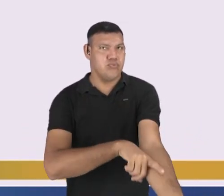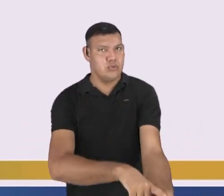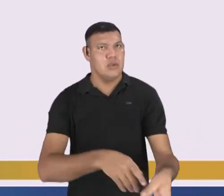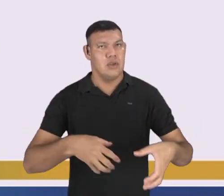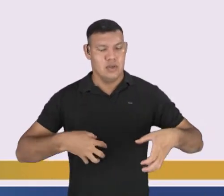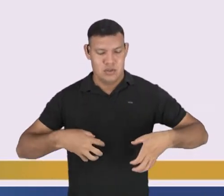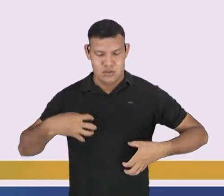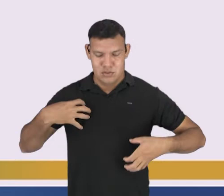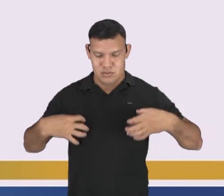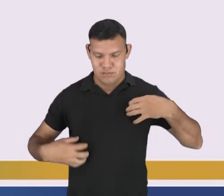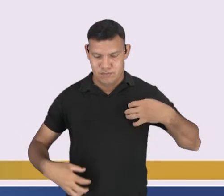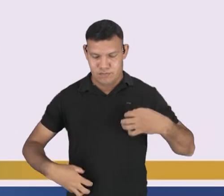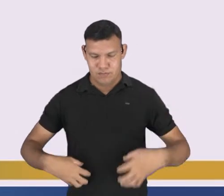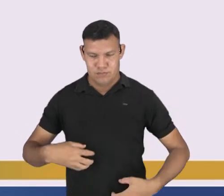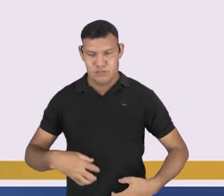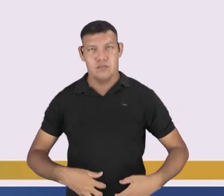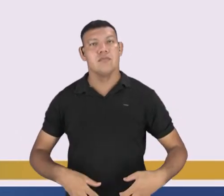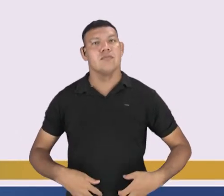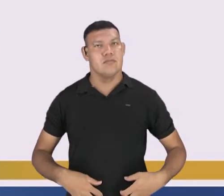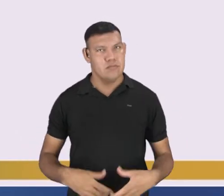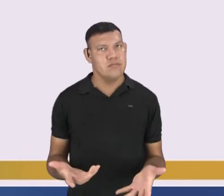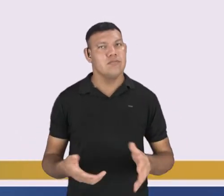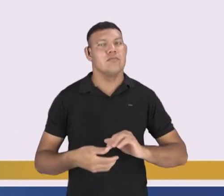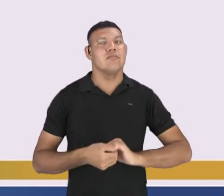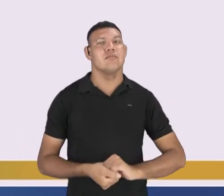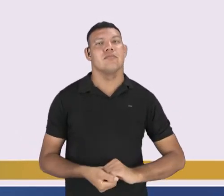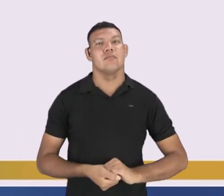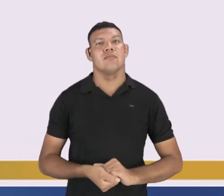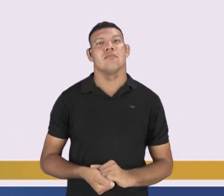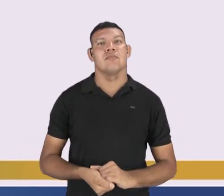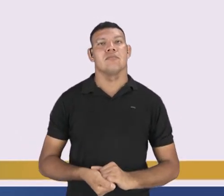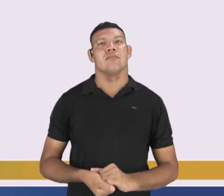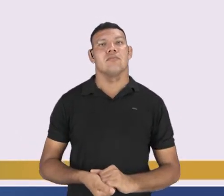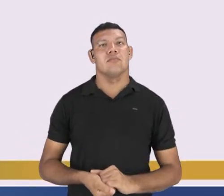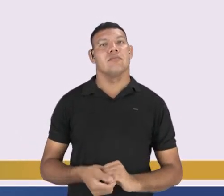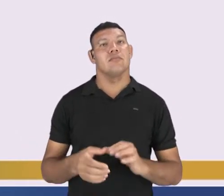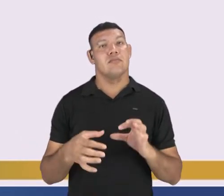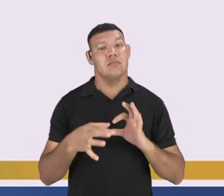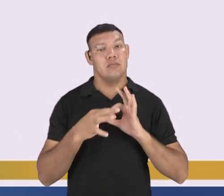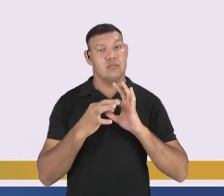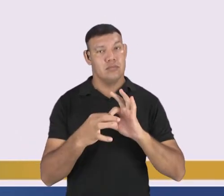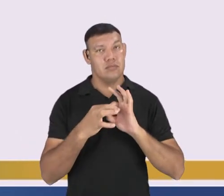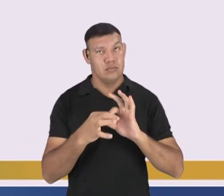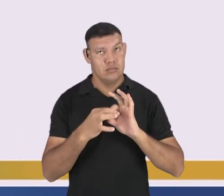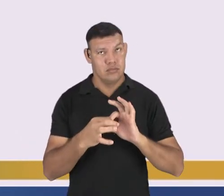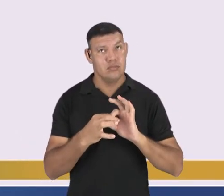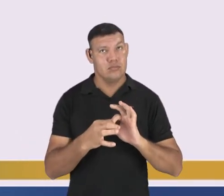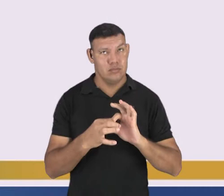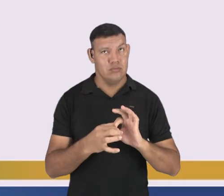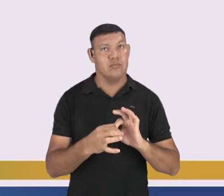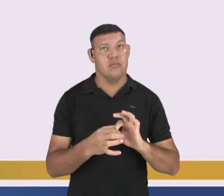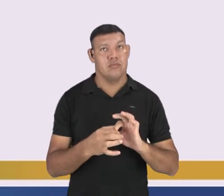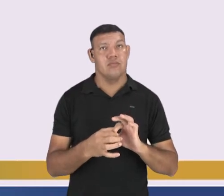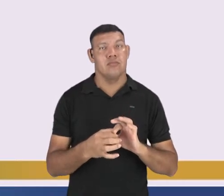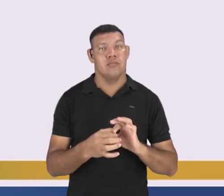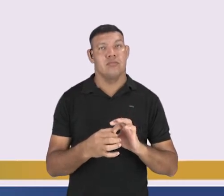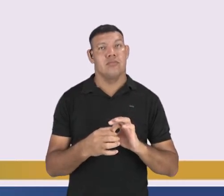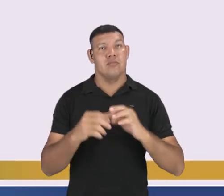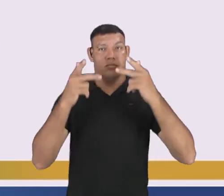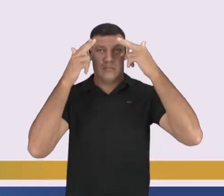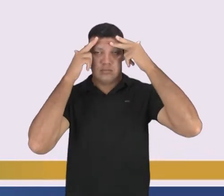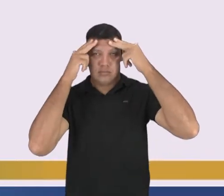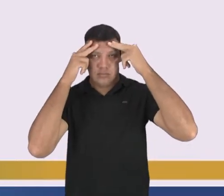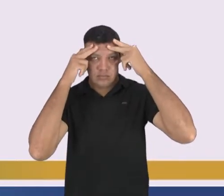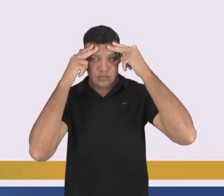órgãos responsáveis pela atuação desses hormônios. E juntamente, esses órgãos, juntamente com o sistema